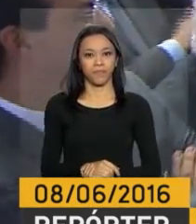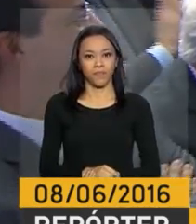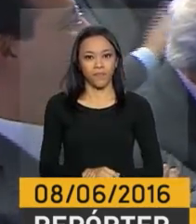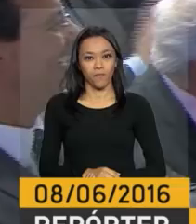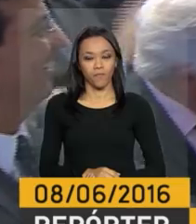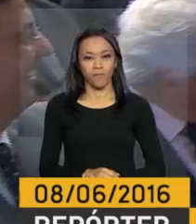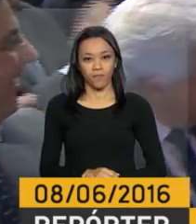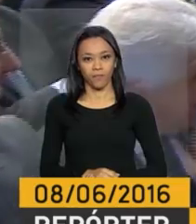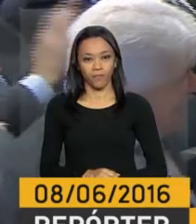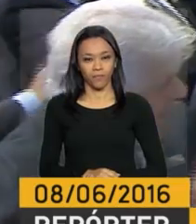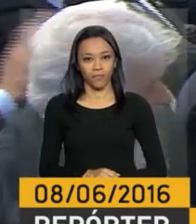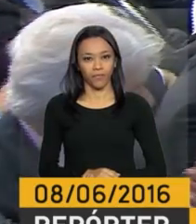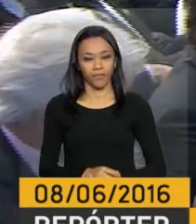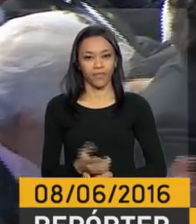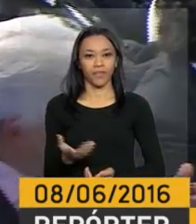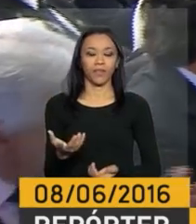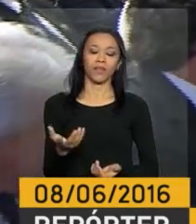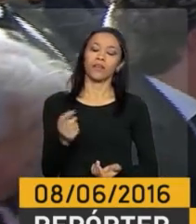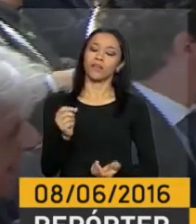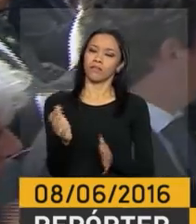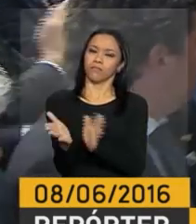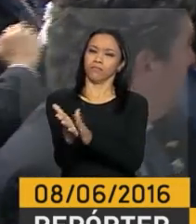que e